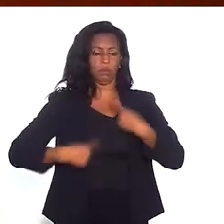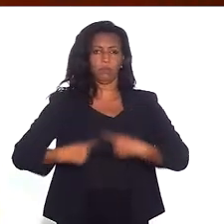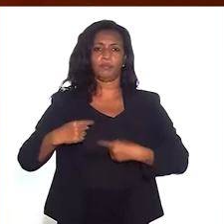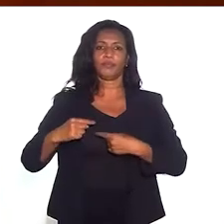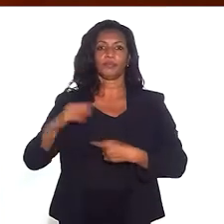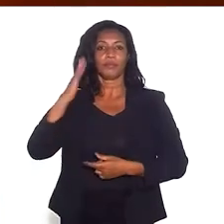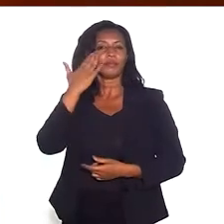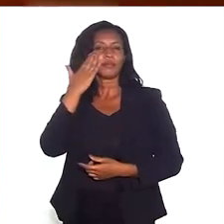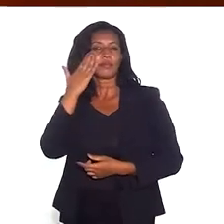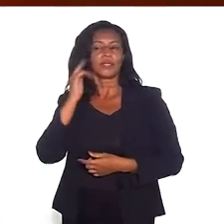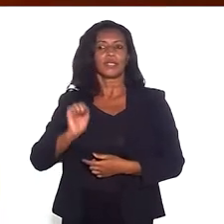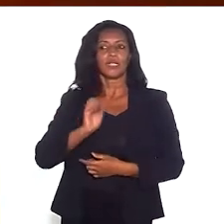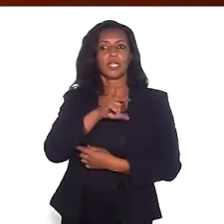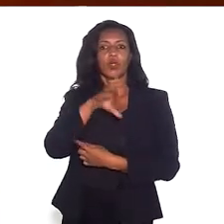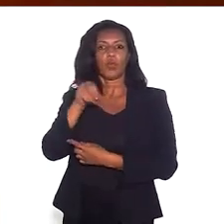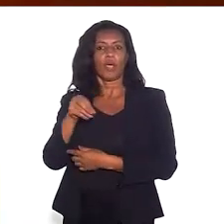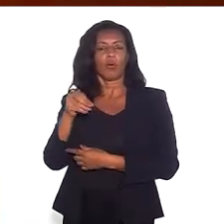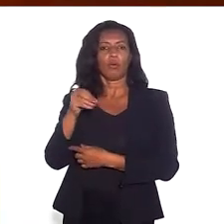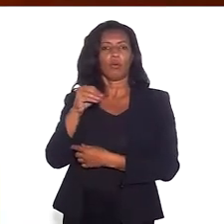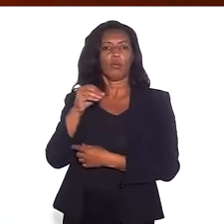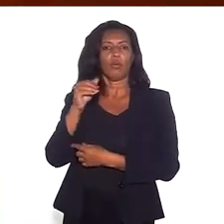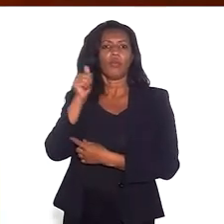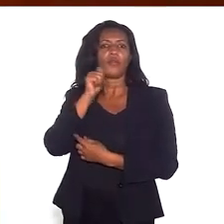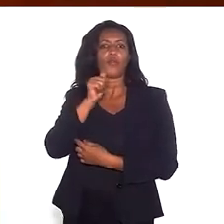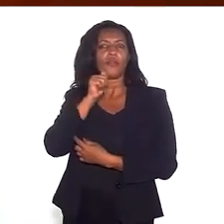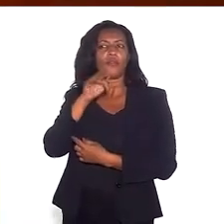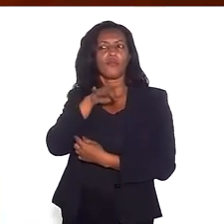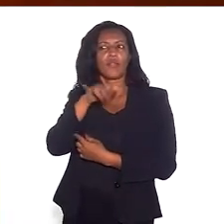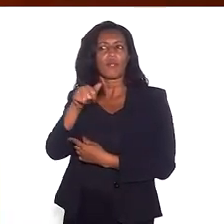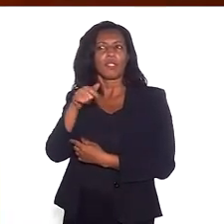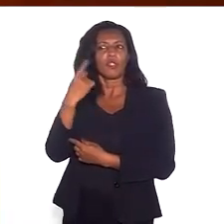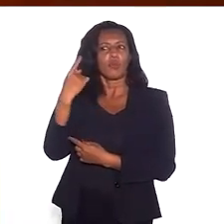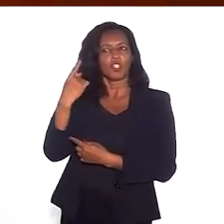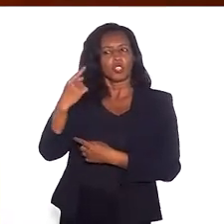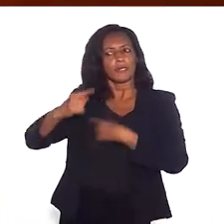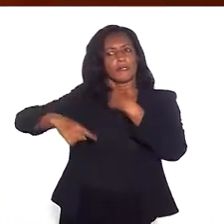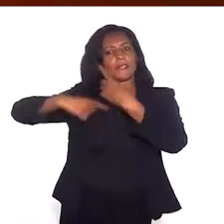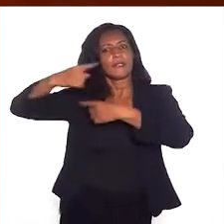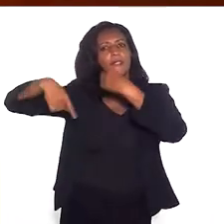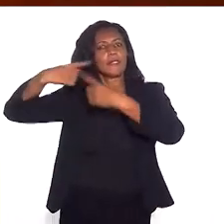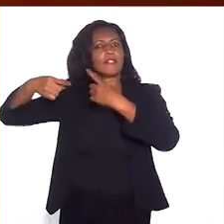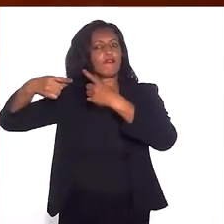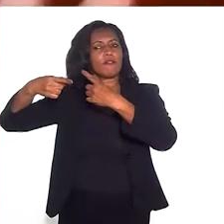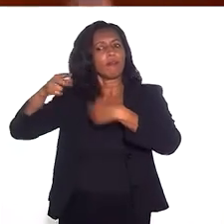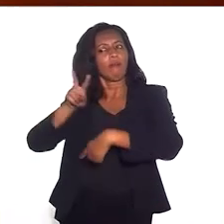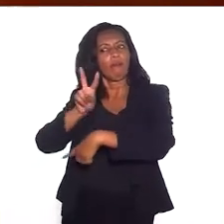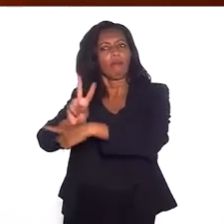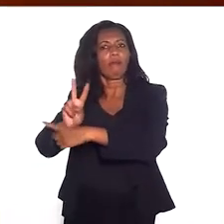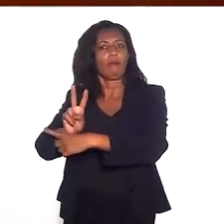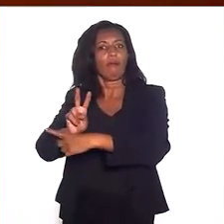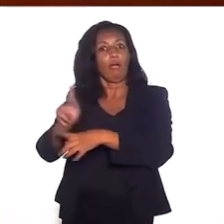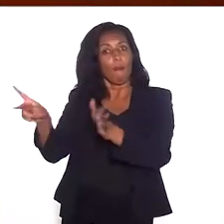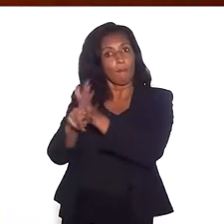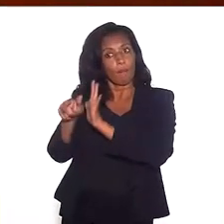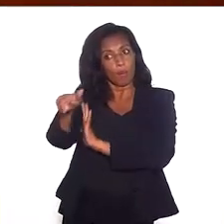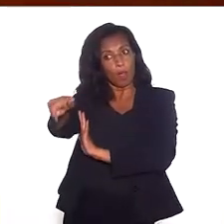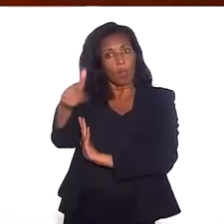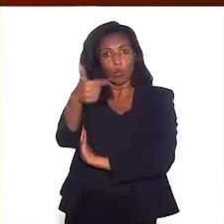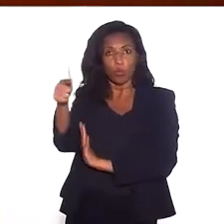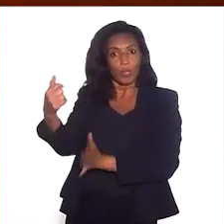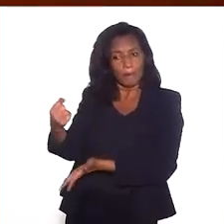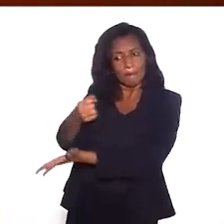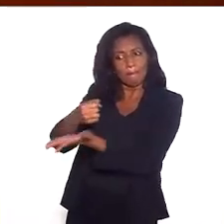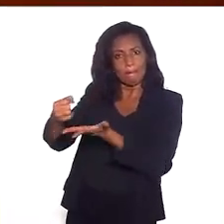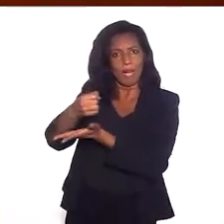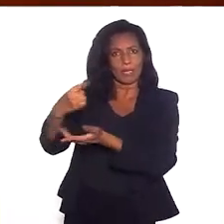políticas, para então entender qual é o ecofeminismo que nós estamos desenvolvendo e defendendo, porque ele por si só não tem